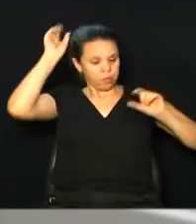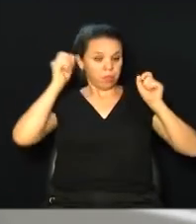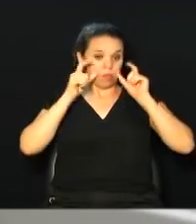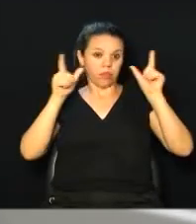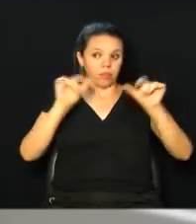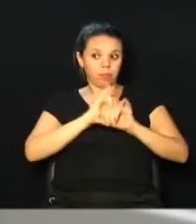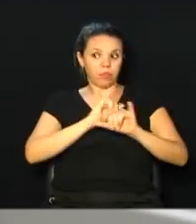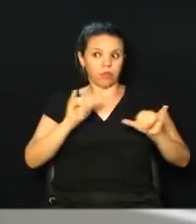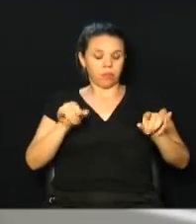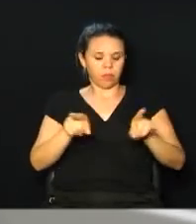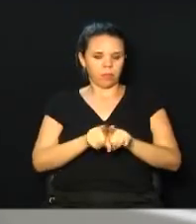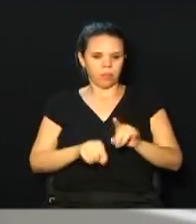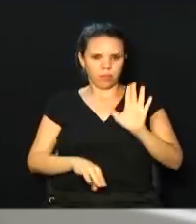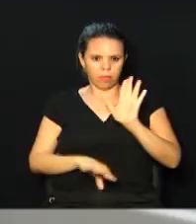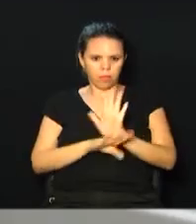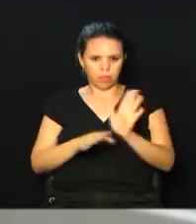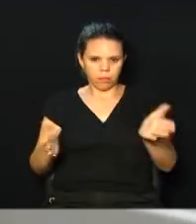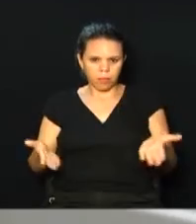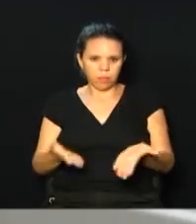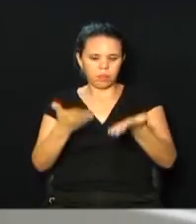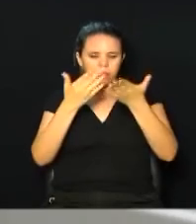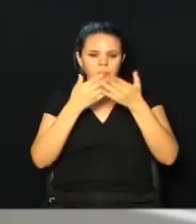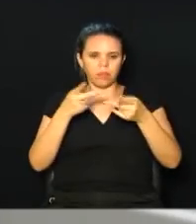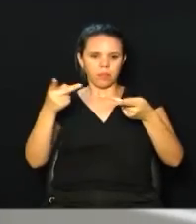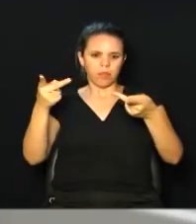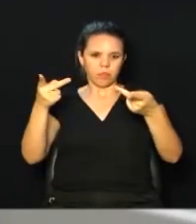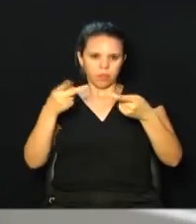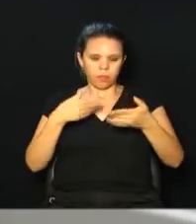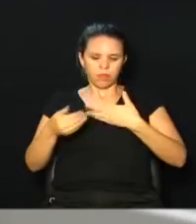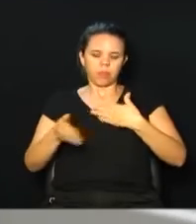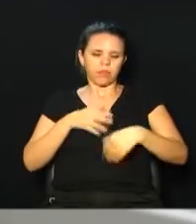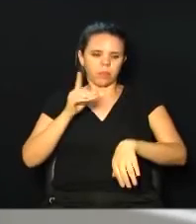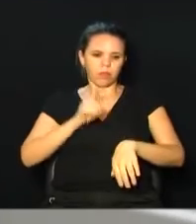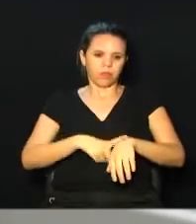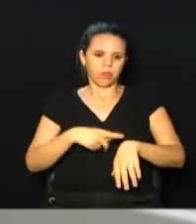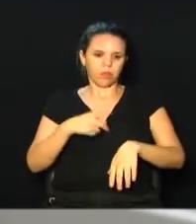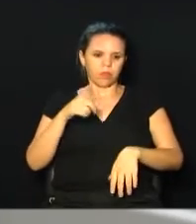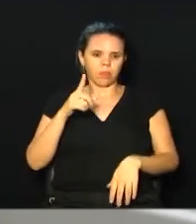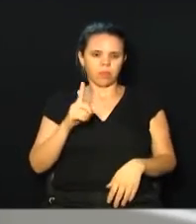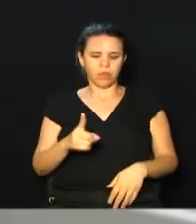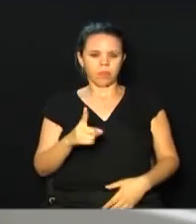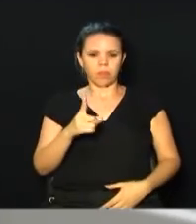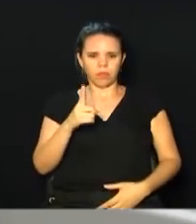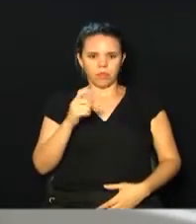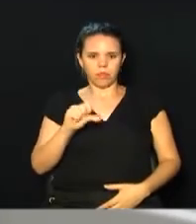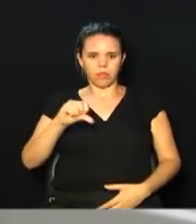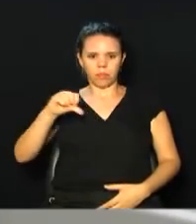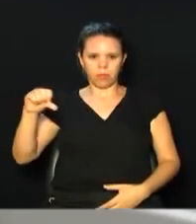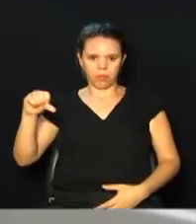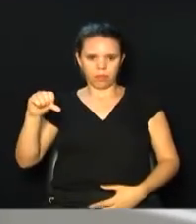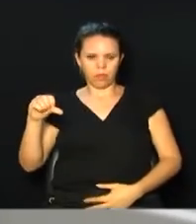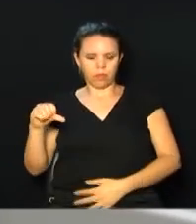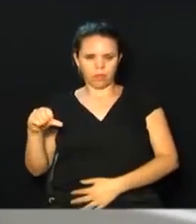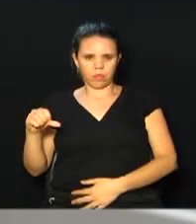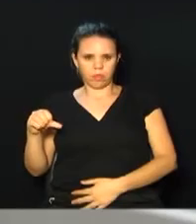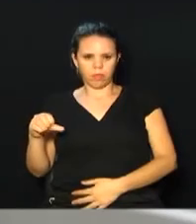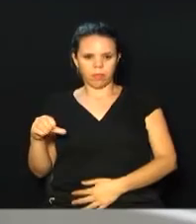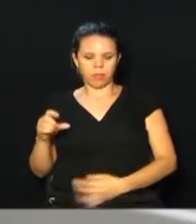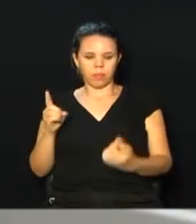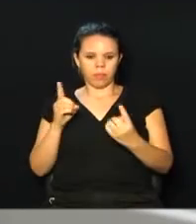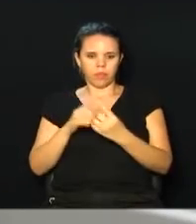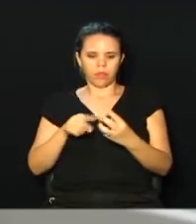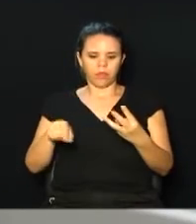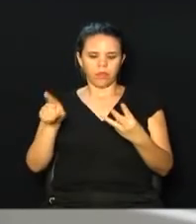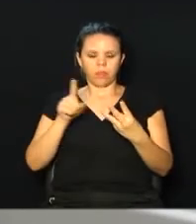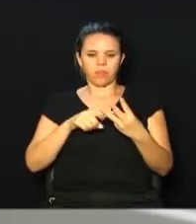que também pode ser acionada a qualquer momento pelo telefone 199. Um outro serviço também que